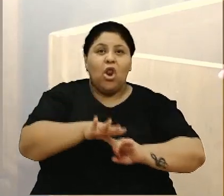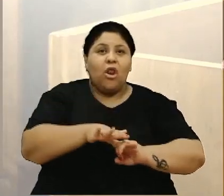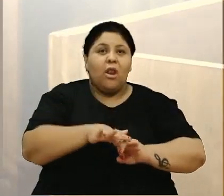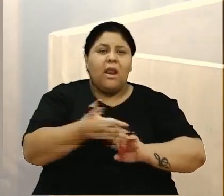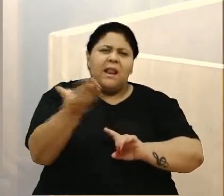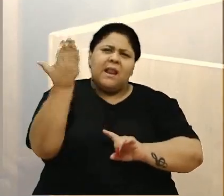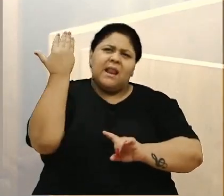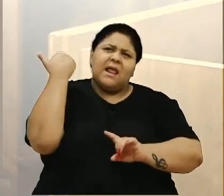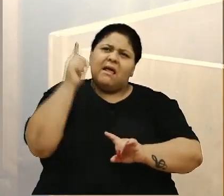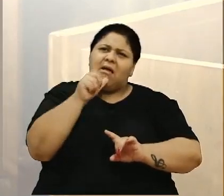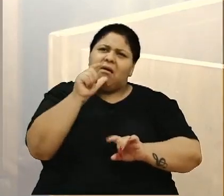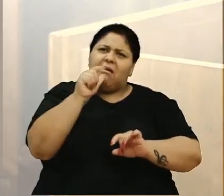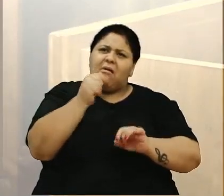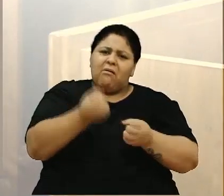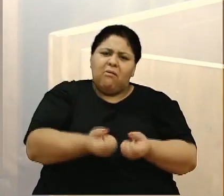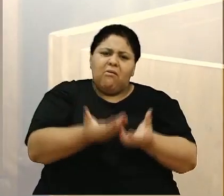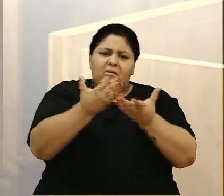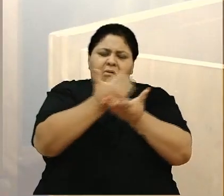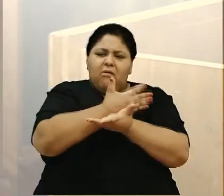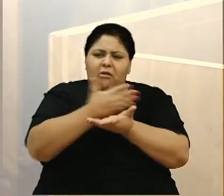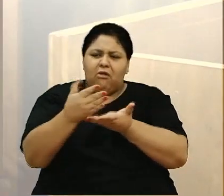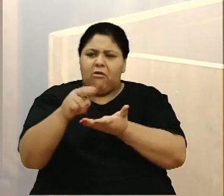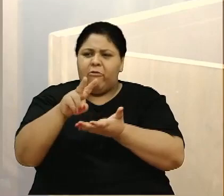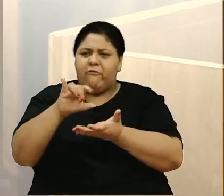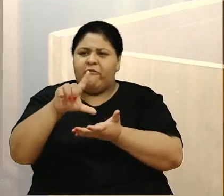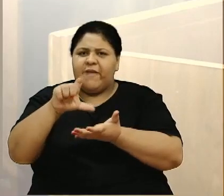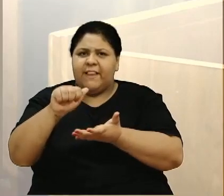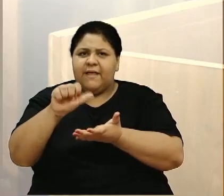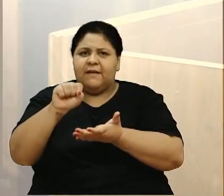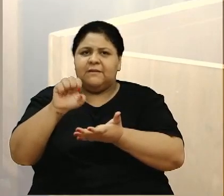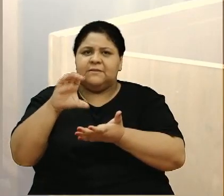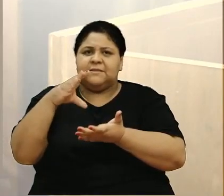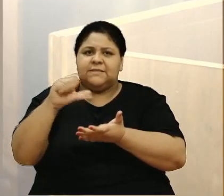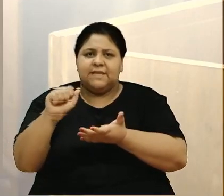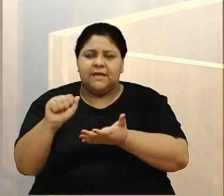enchente para sobrevoar Vila Seca,